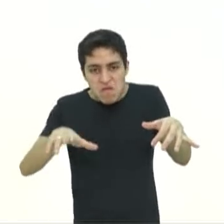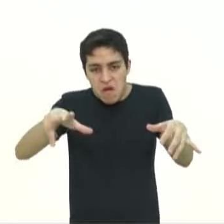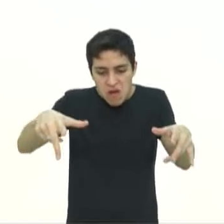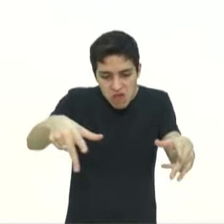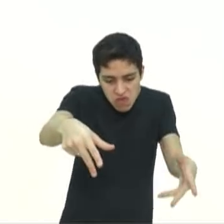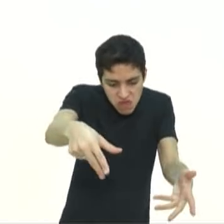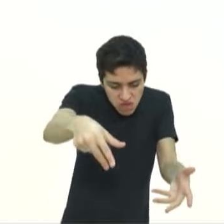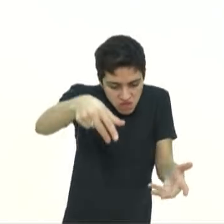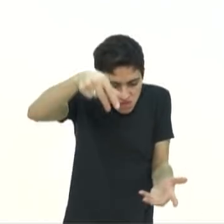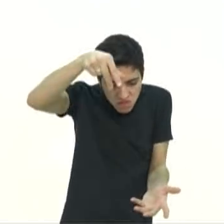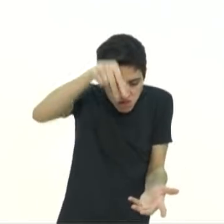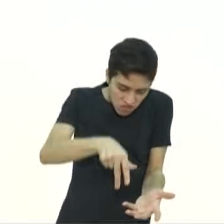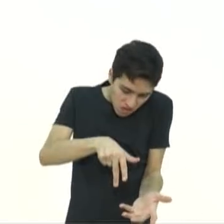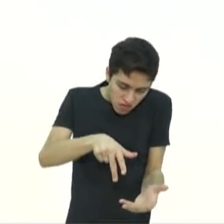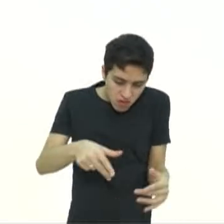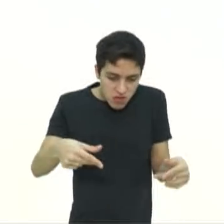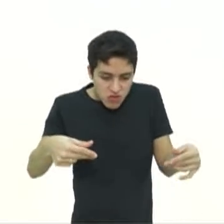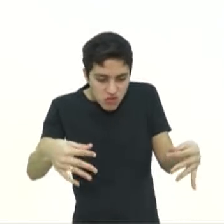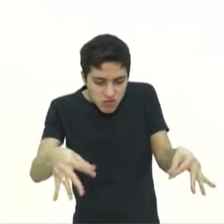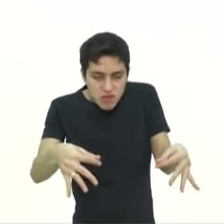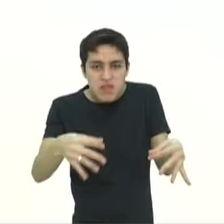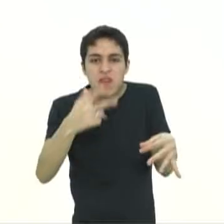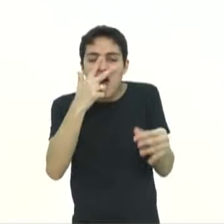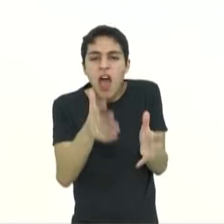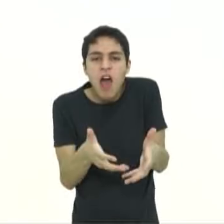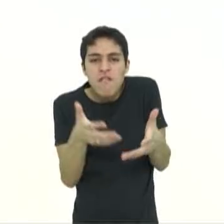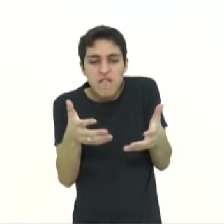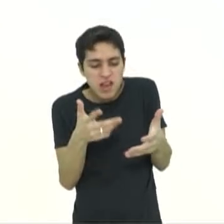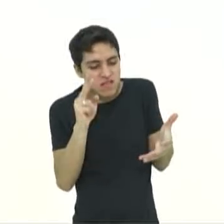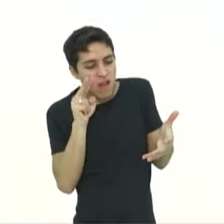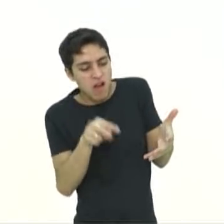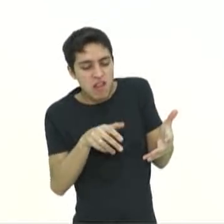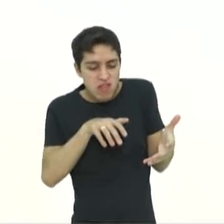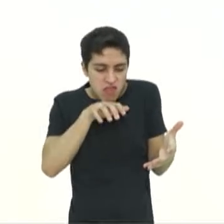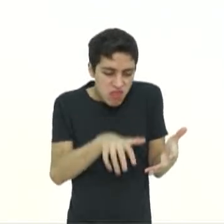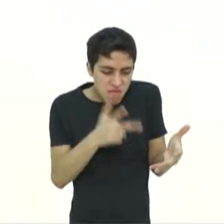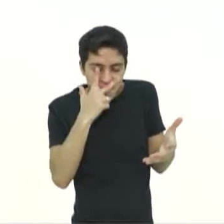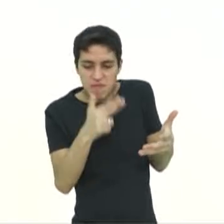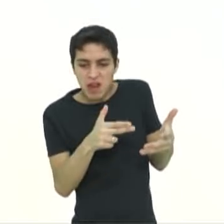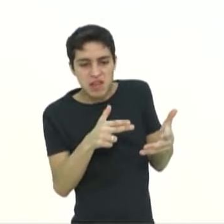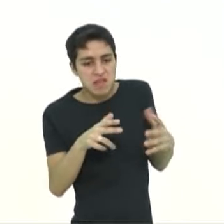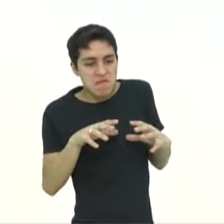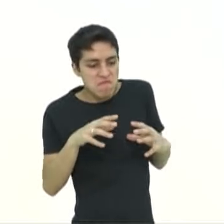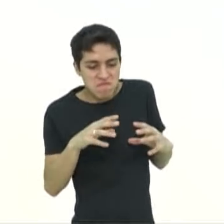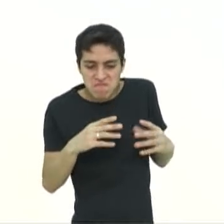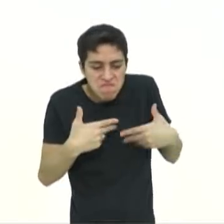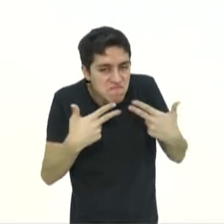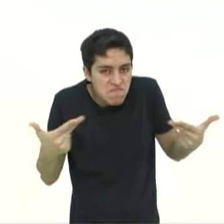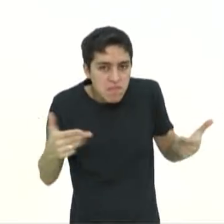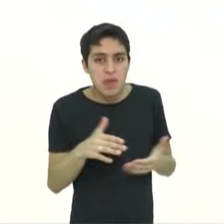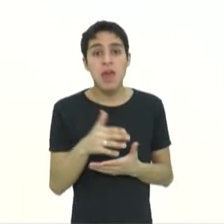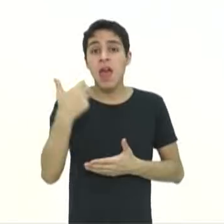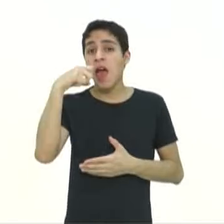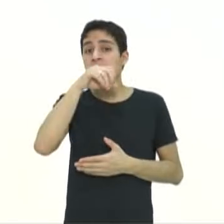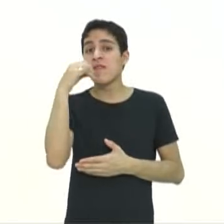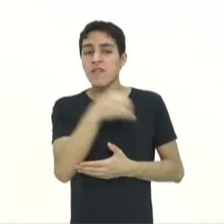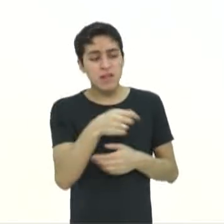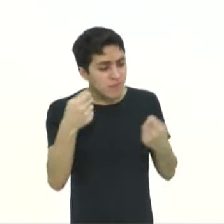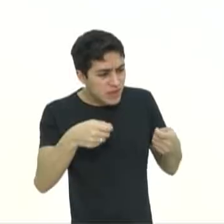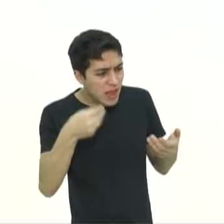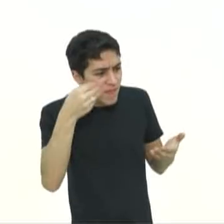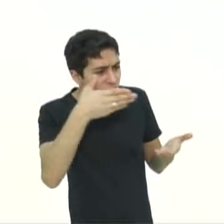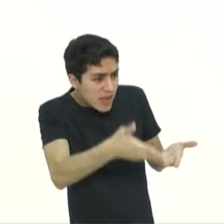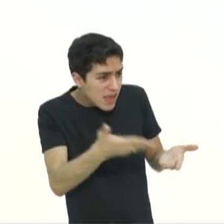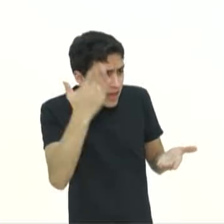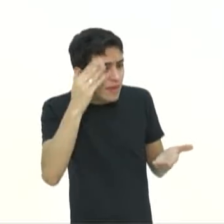e fica olhando como se fosse um bicho. A mãe diz que é preciso ao menos experimentar para saber o que é